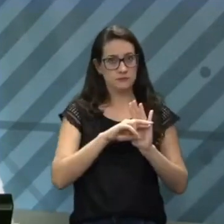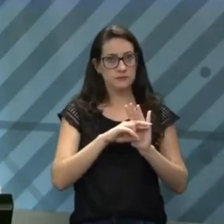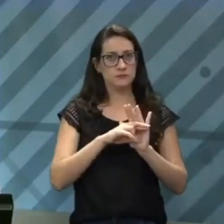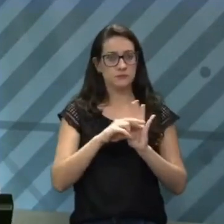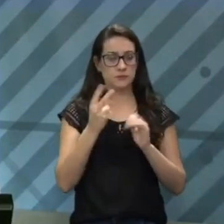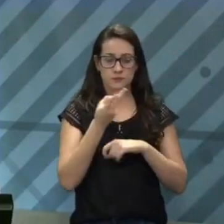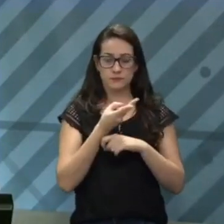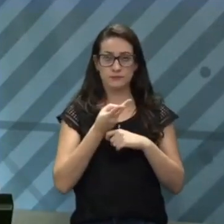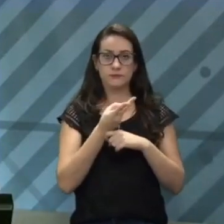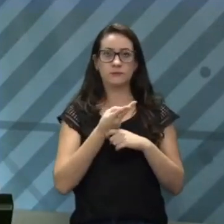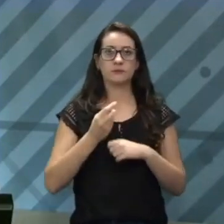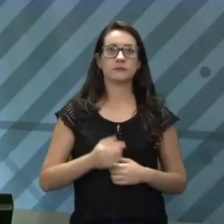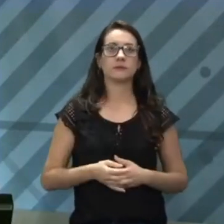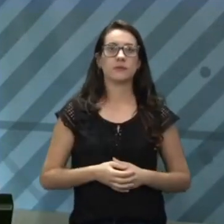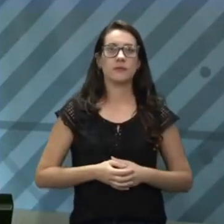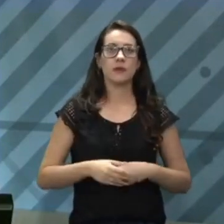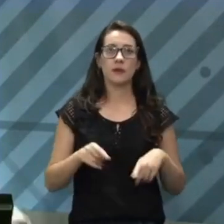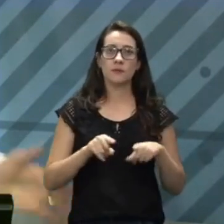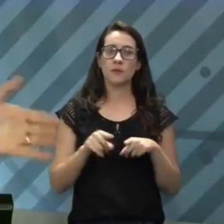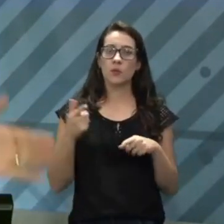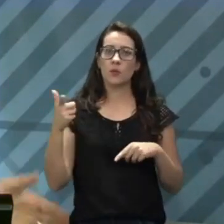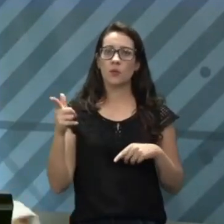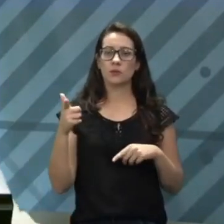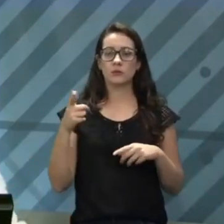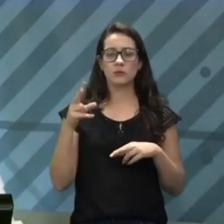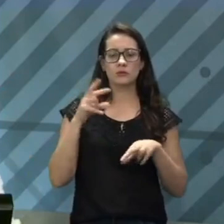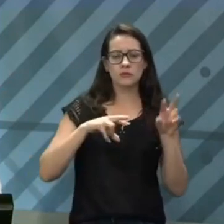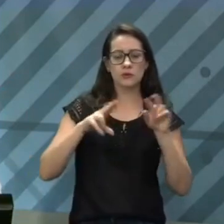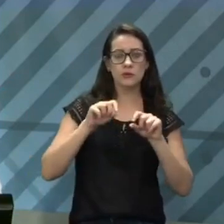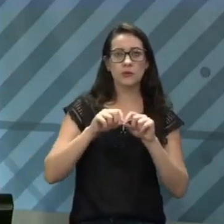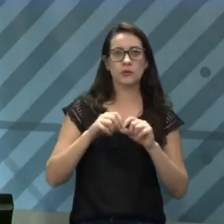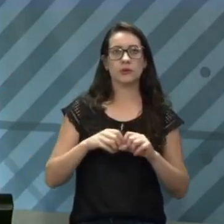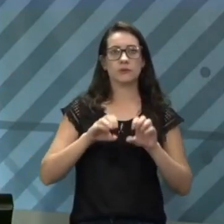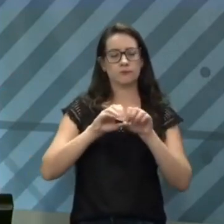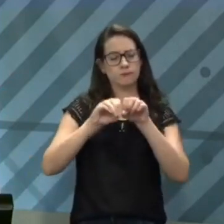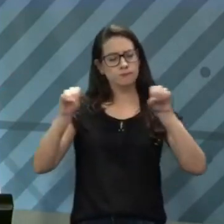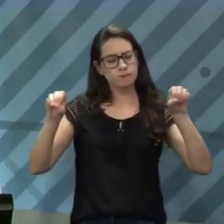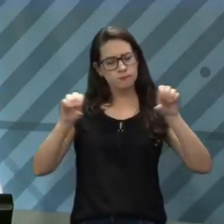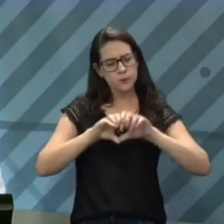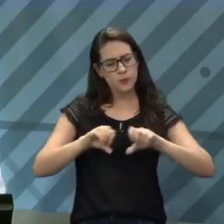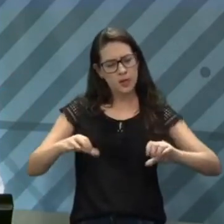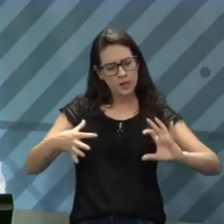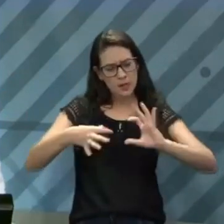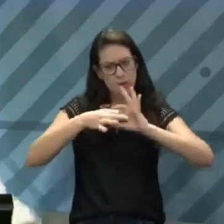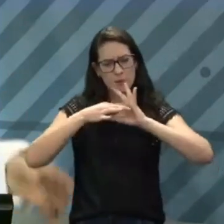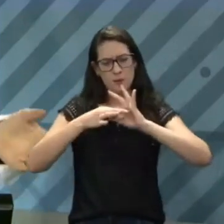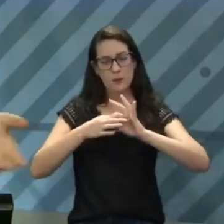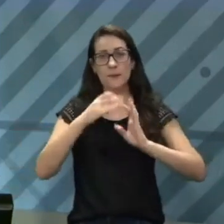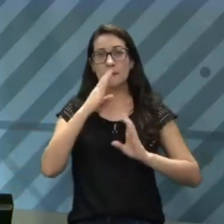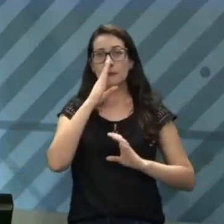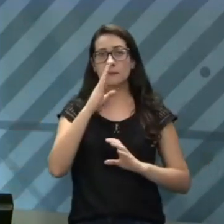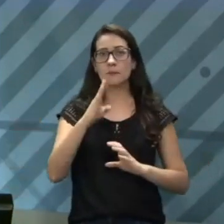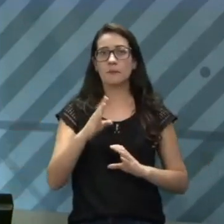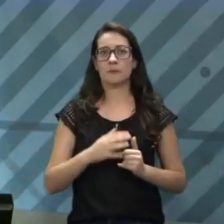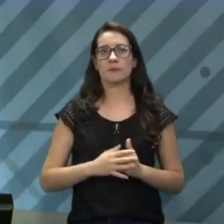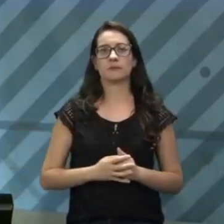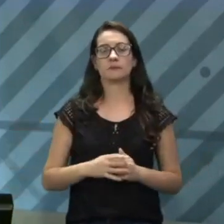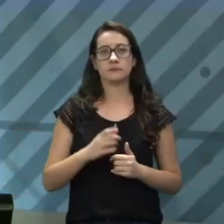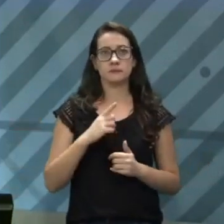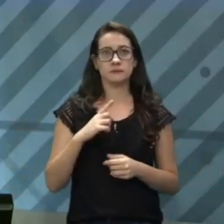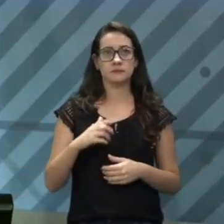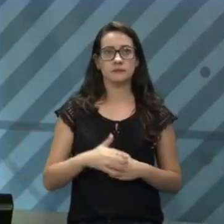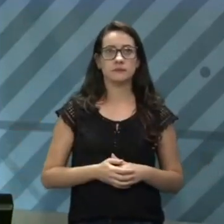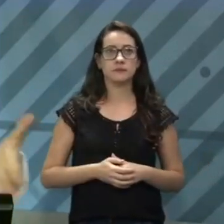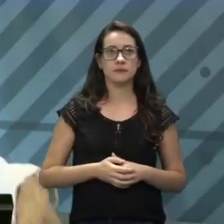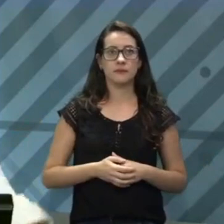gente também tem que verificar é a emenda da barra de armadura principal. Essa é uma das emendas principais